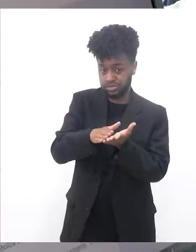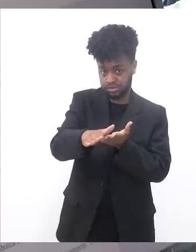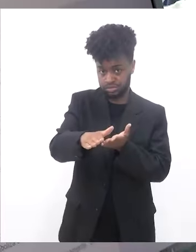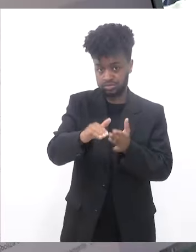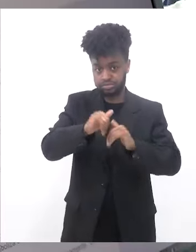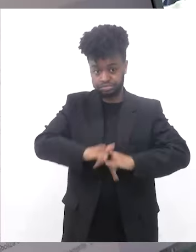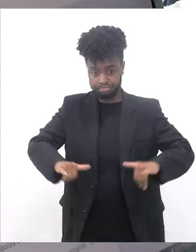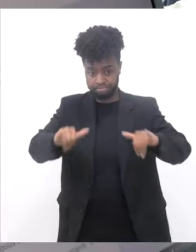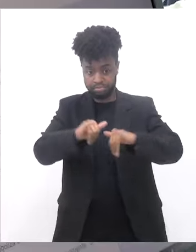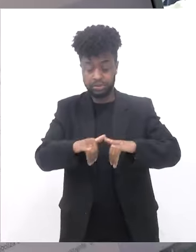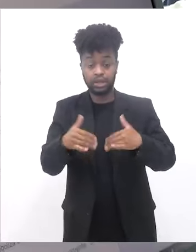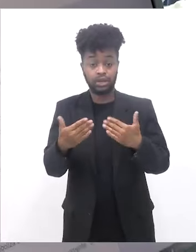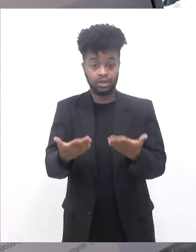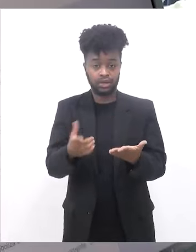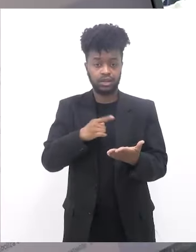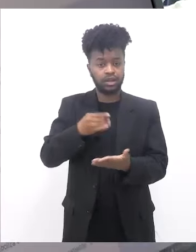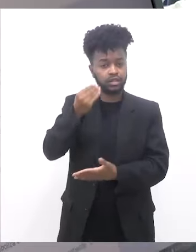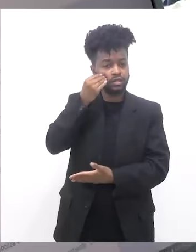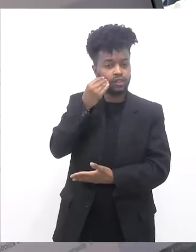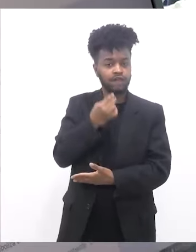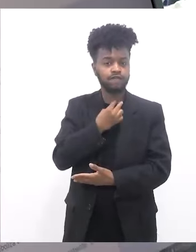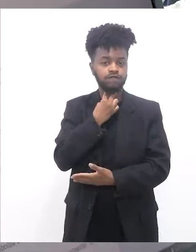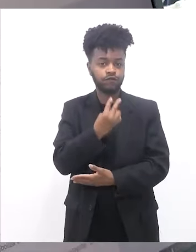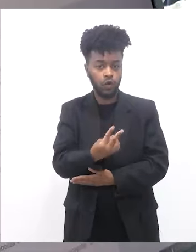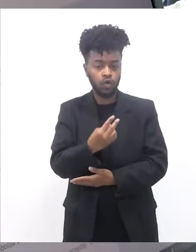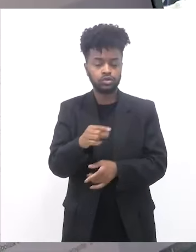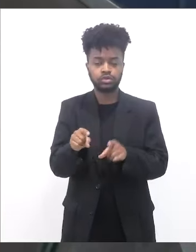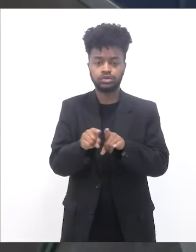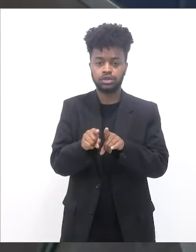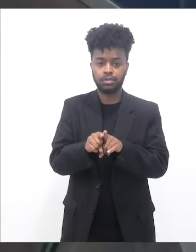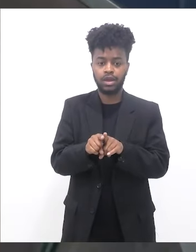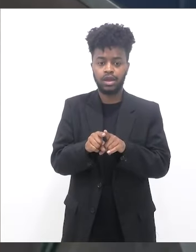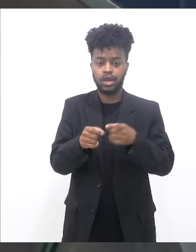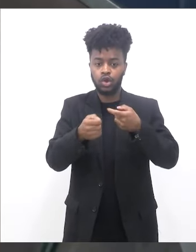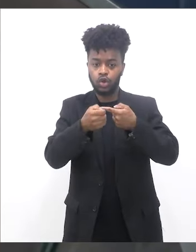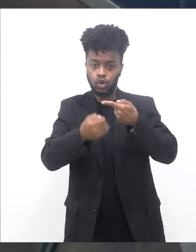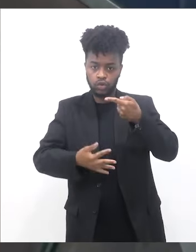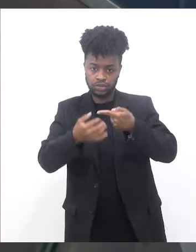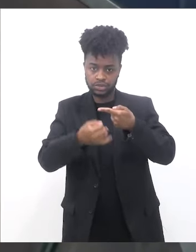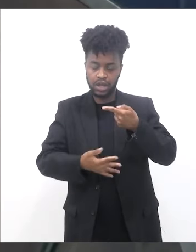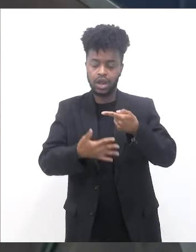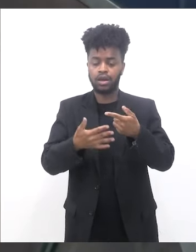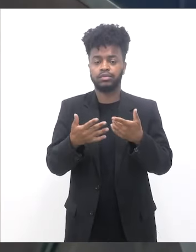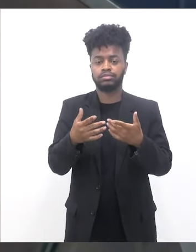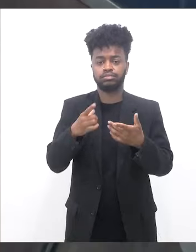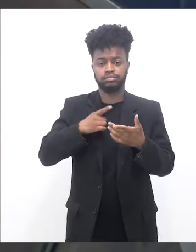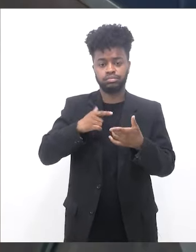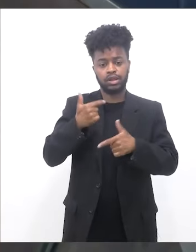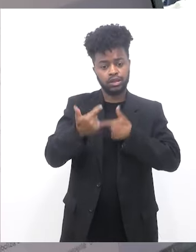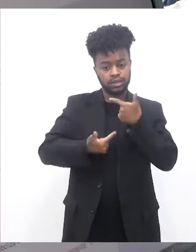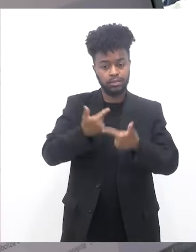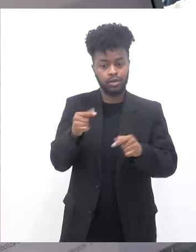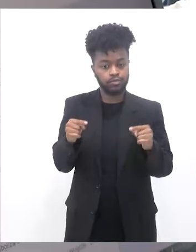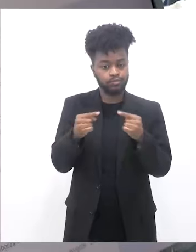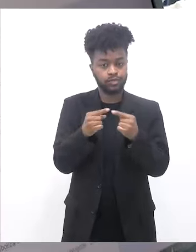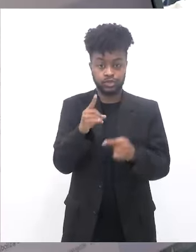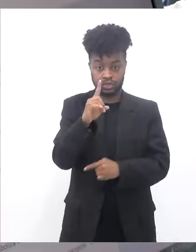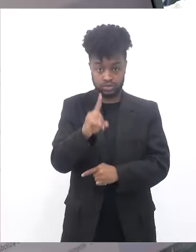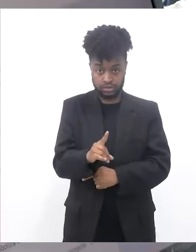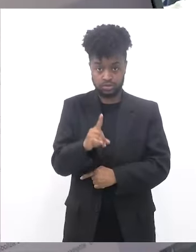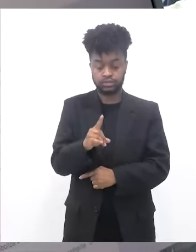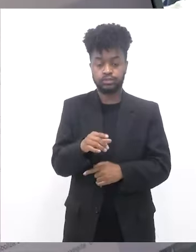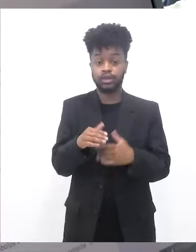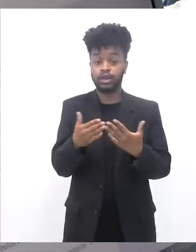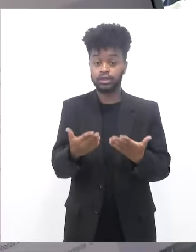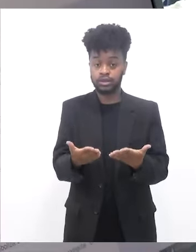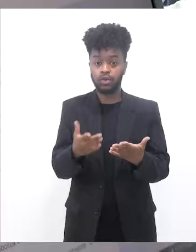filme ser lançado. Tanto teste de voz, como glossário. Isso no trabalho de direção,